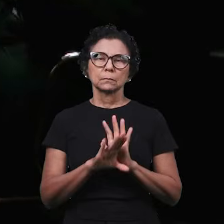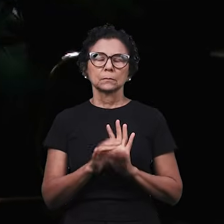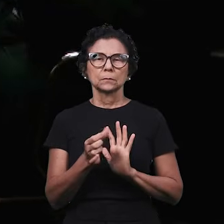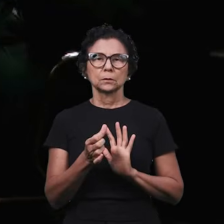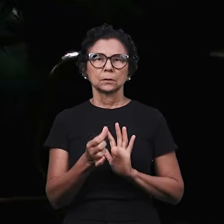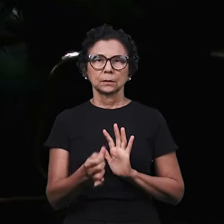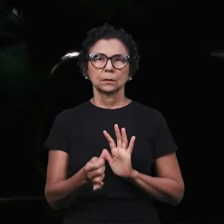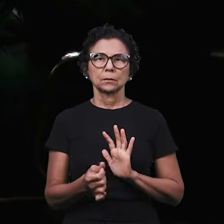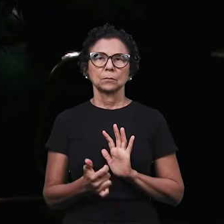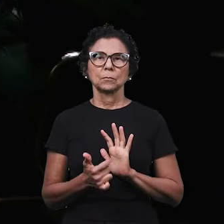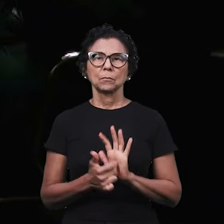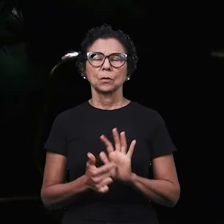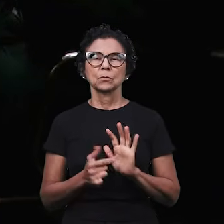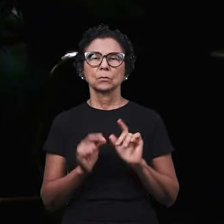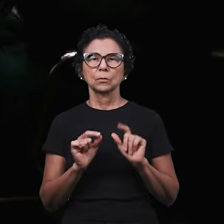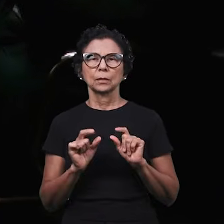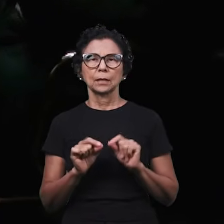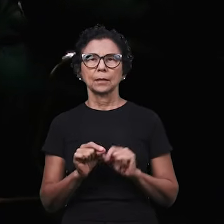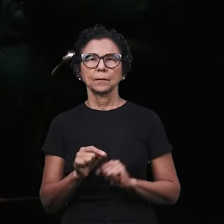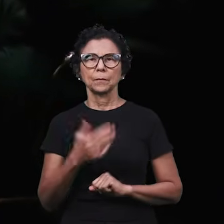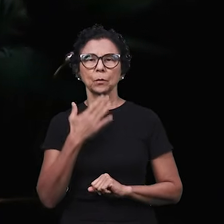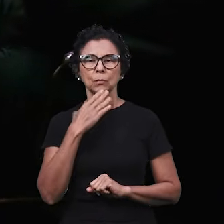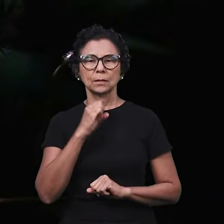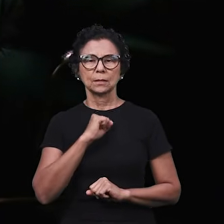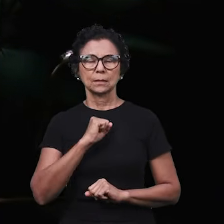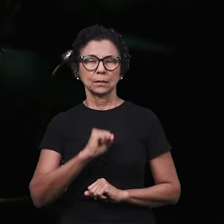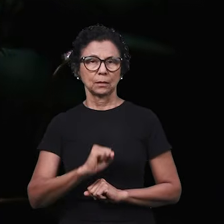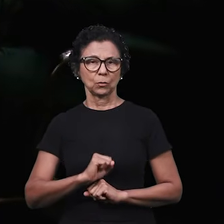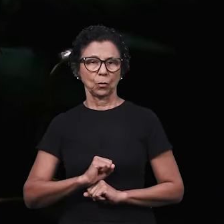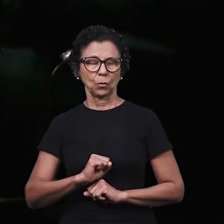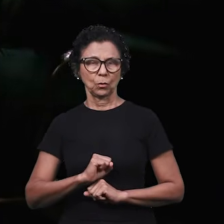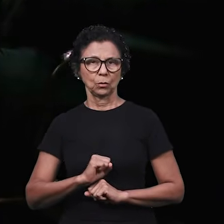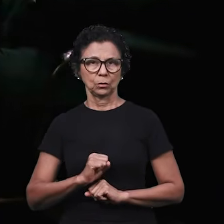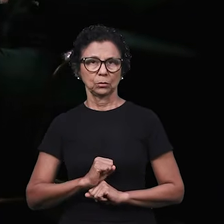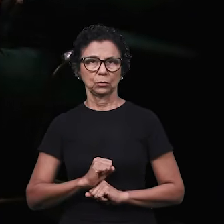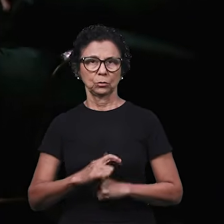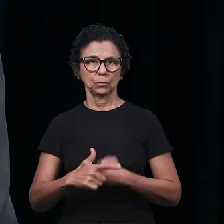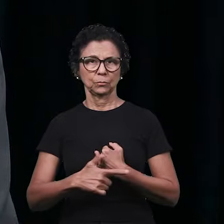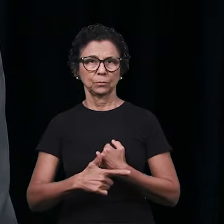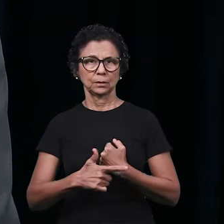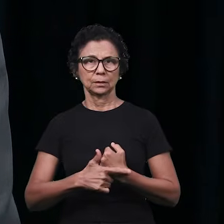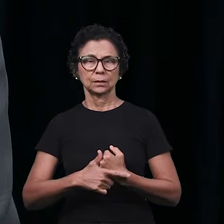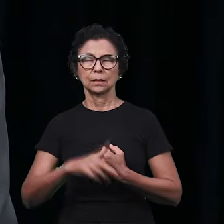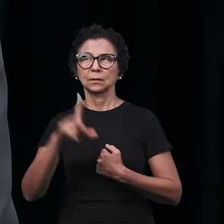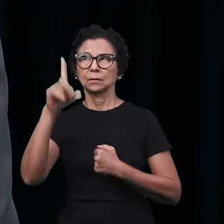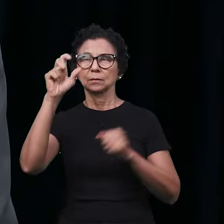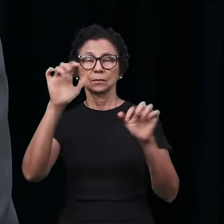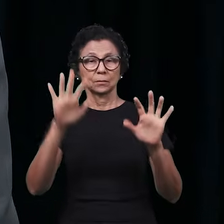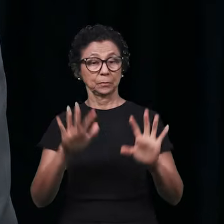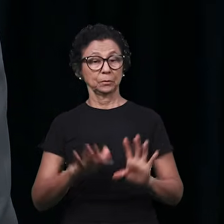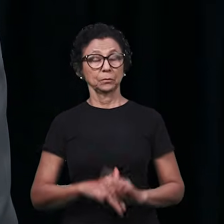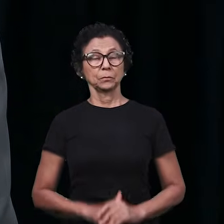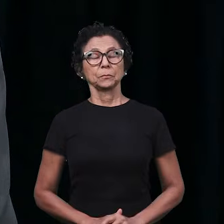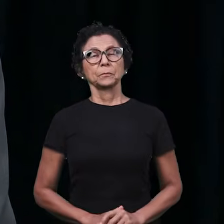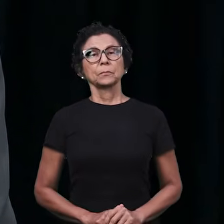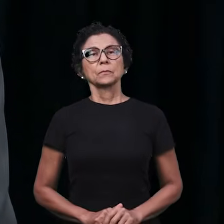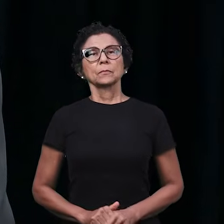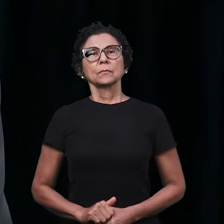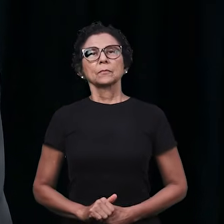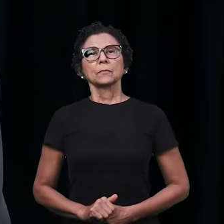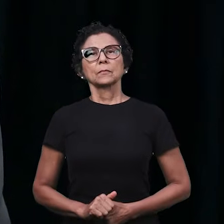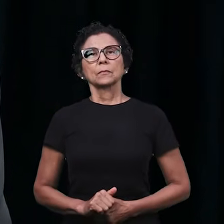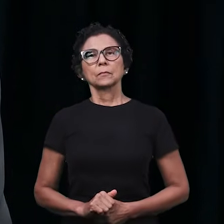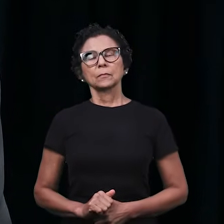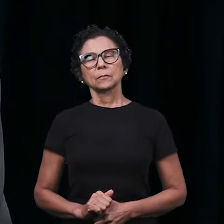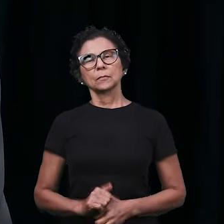bênção sacerdotal, que na verdade era Deus abençoando através do sacerdote, né? A bênção não era do sacerdote, mas a